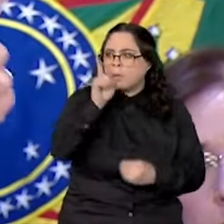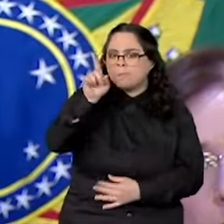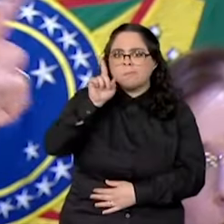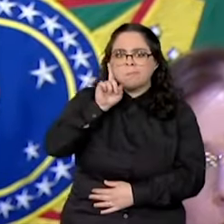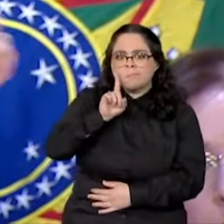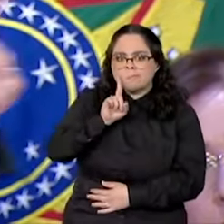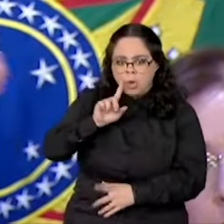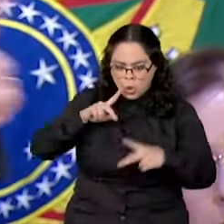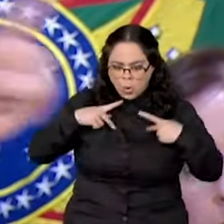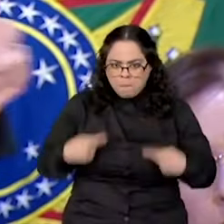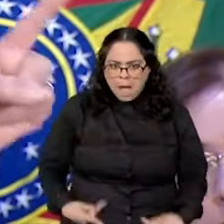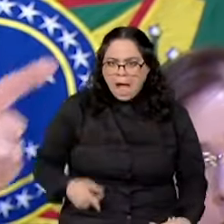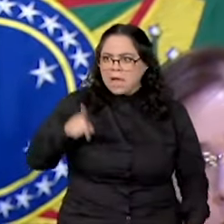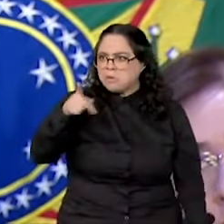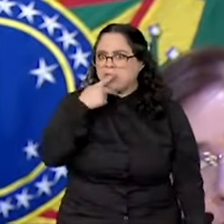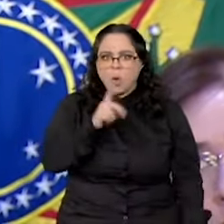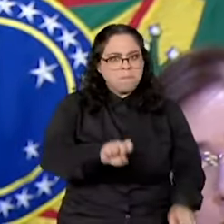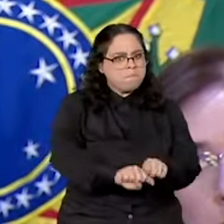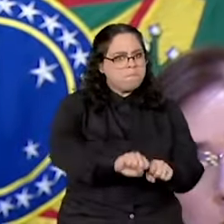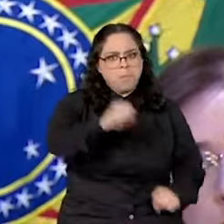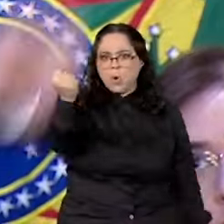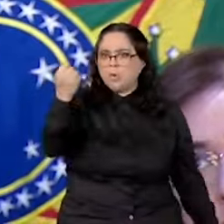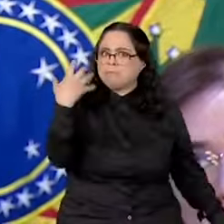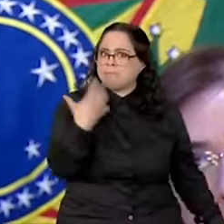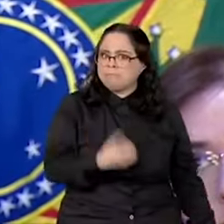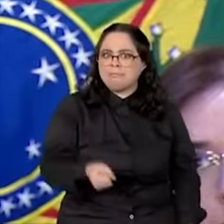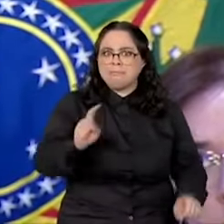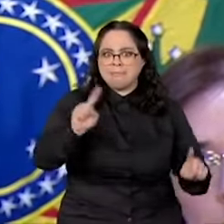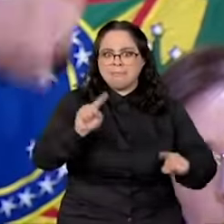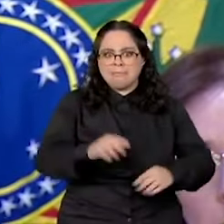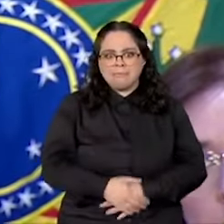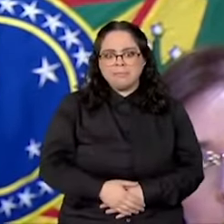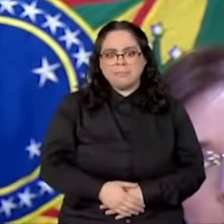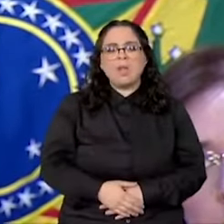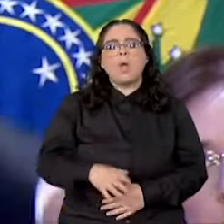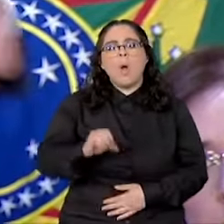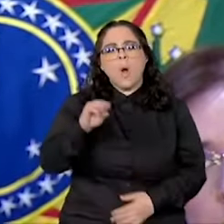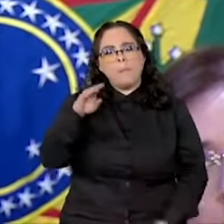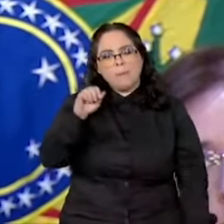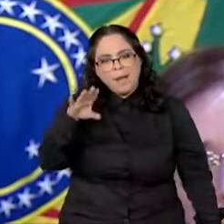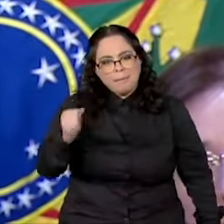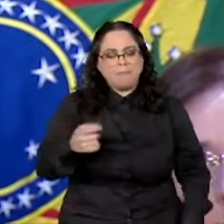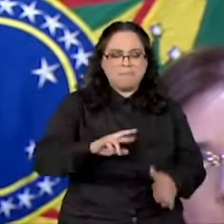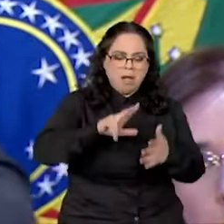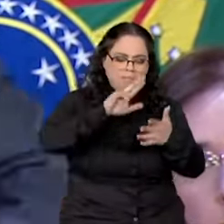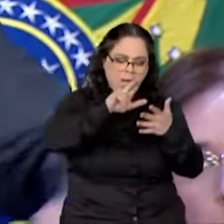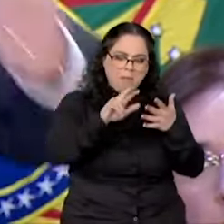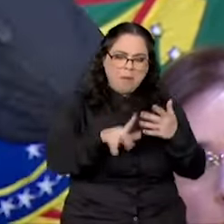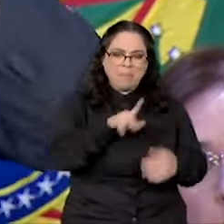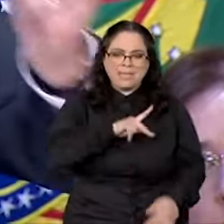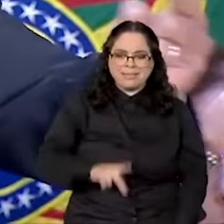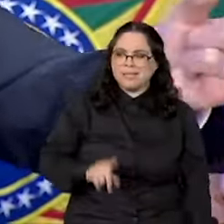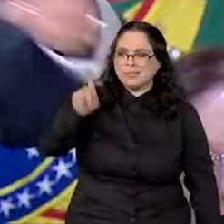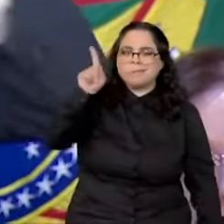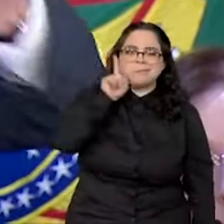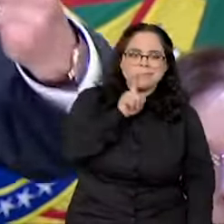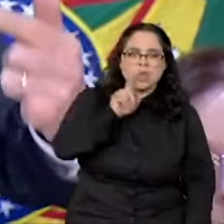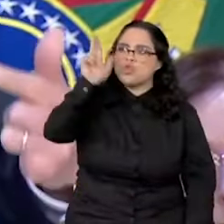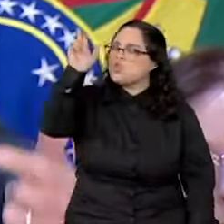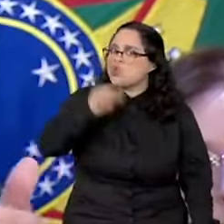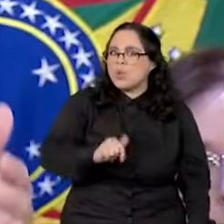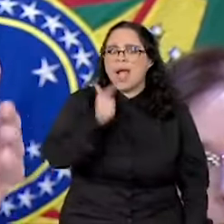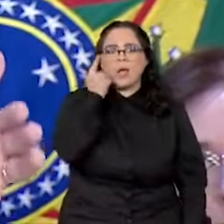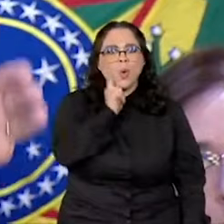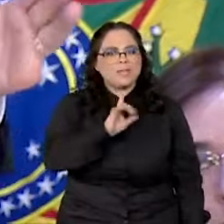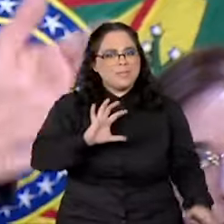Unidos é humanamente impossível. Clinton foi presidente, Obama foi presidente, Bush foi presidente. Nunca eles conseguiram fazer